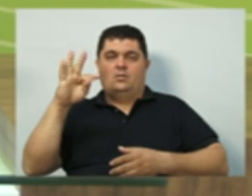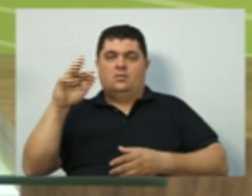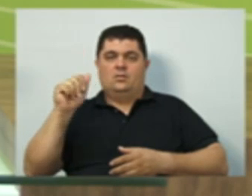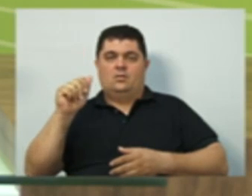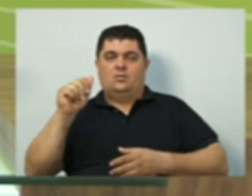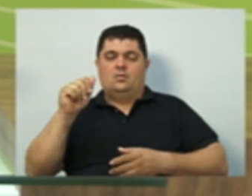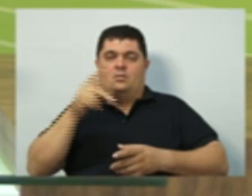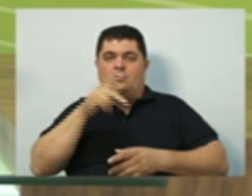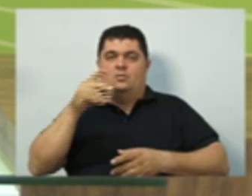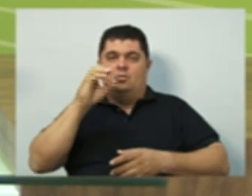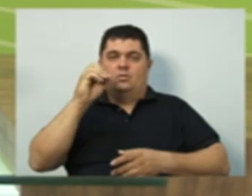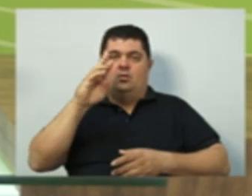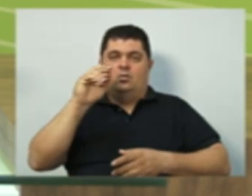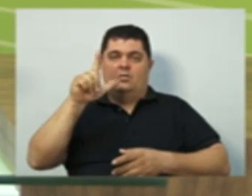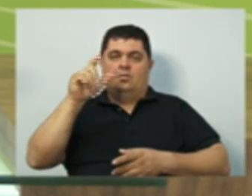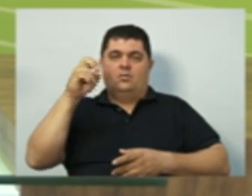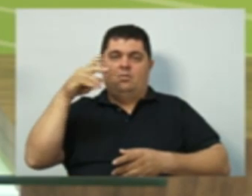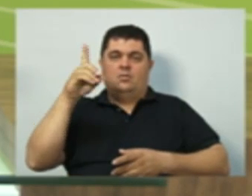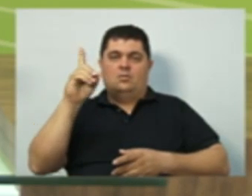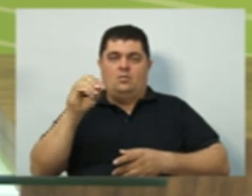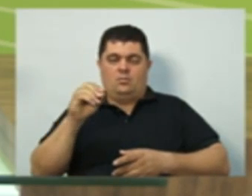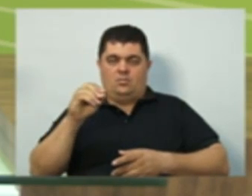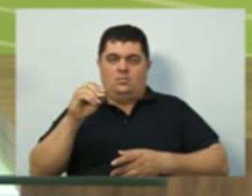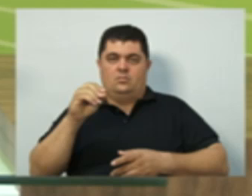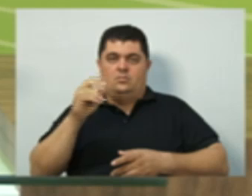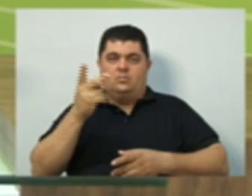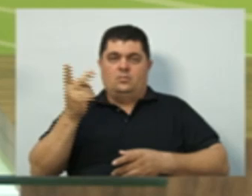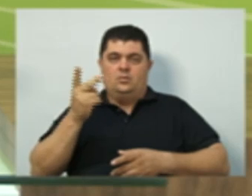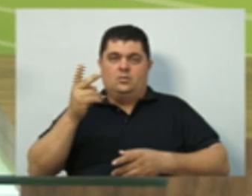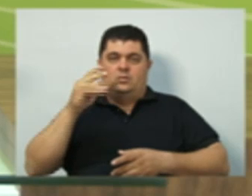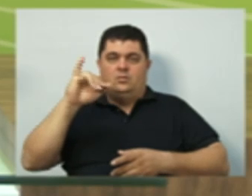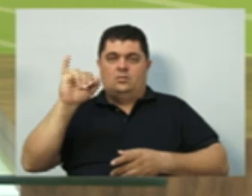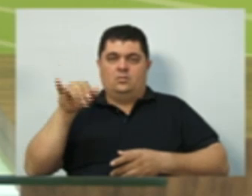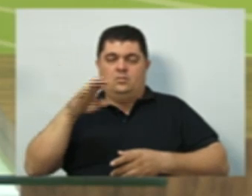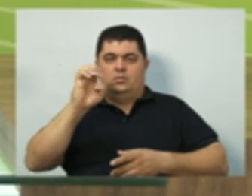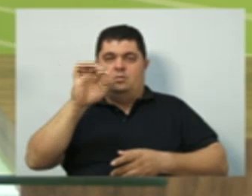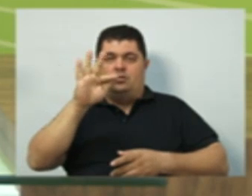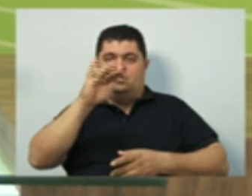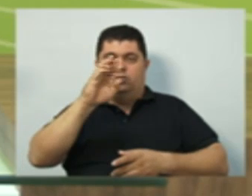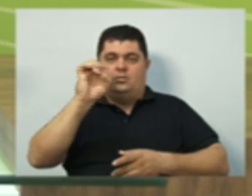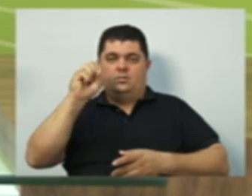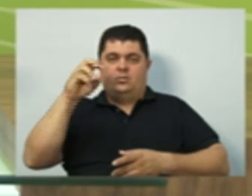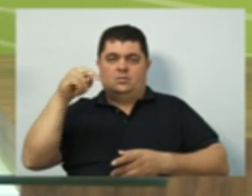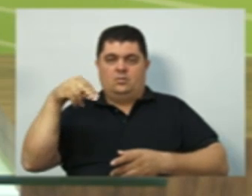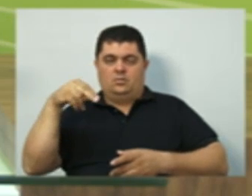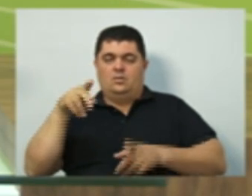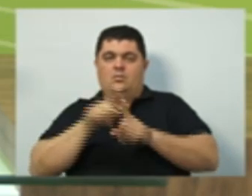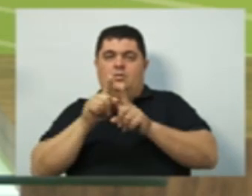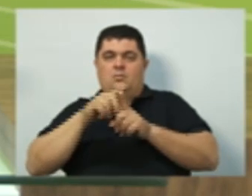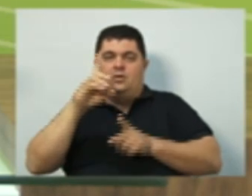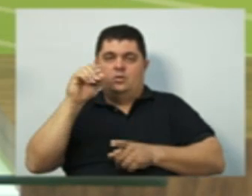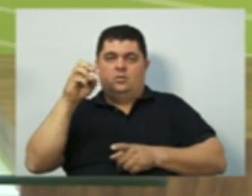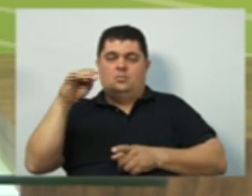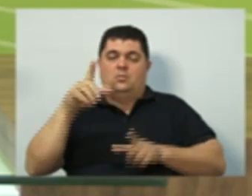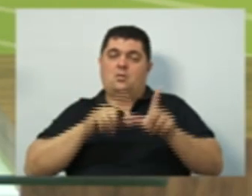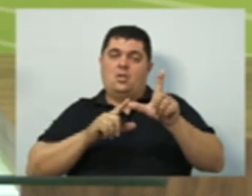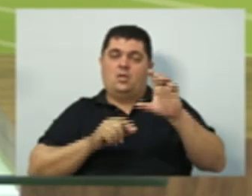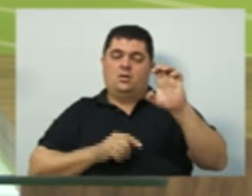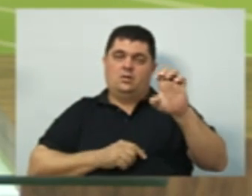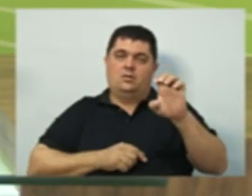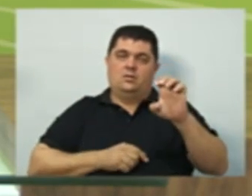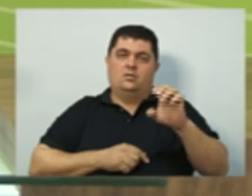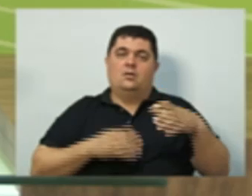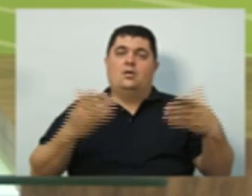professor Orlando José de Souza colocou aqui que a dupla Jefferson e Dominguinho estão arriscando a letra E.